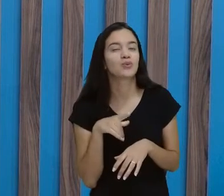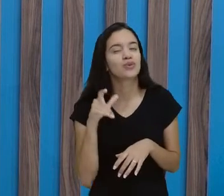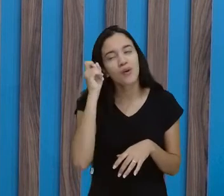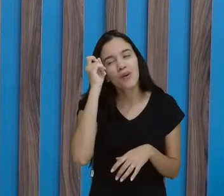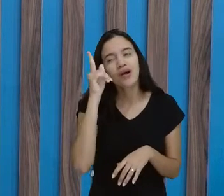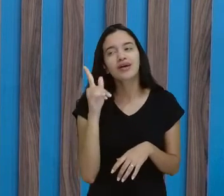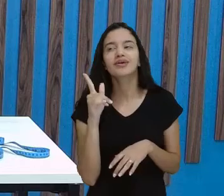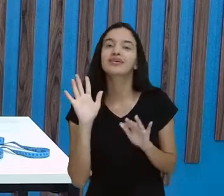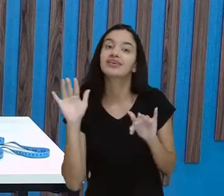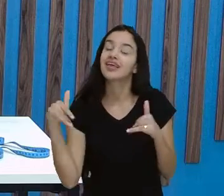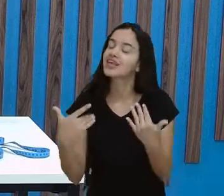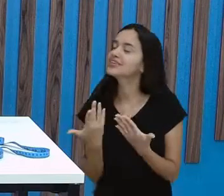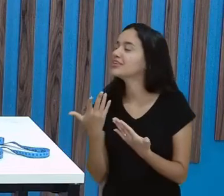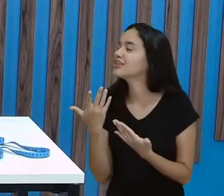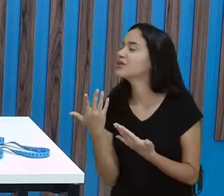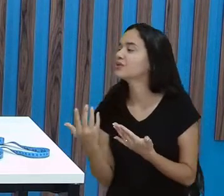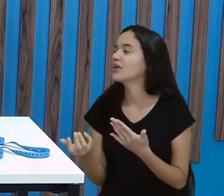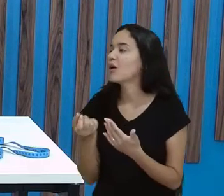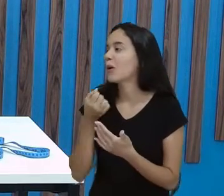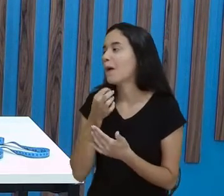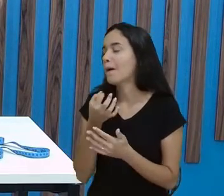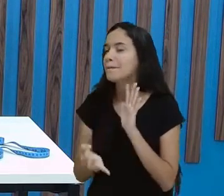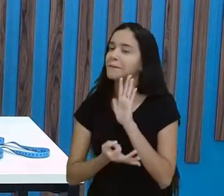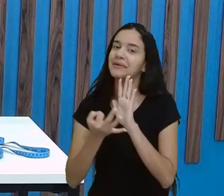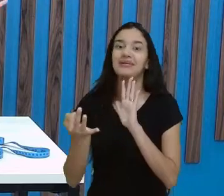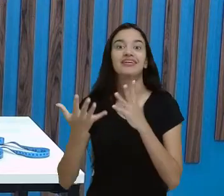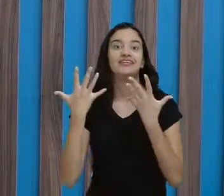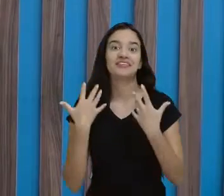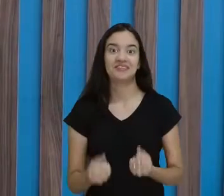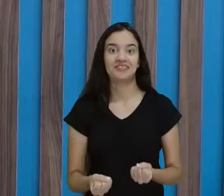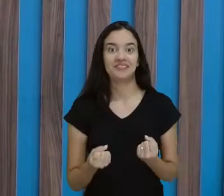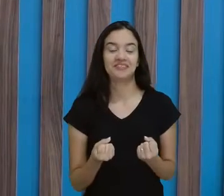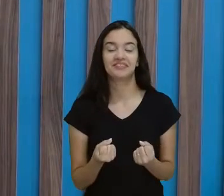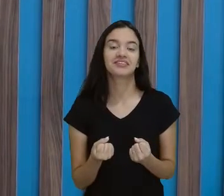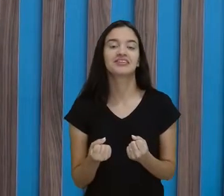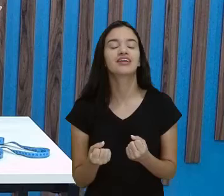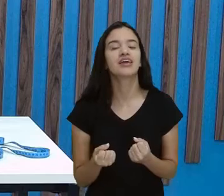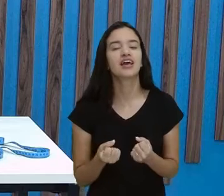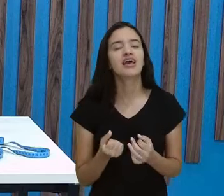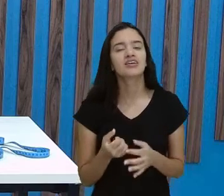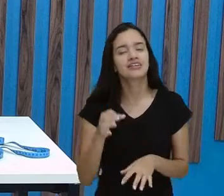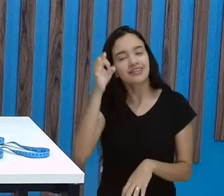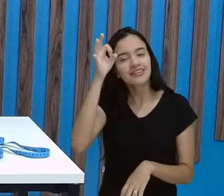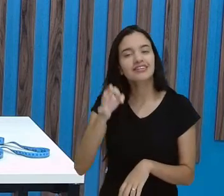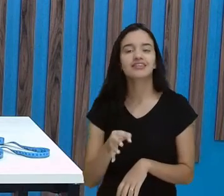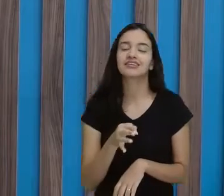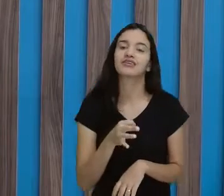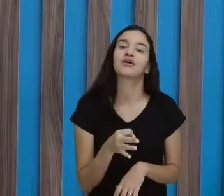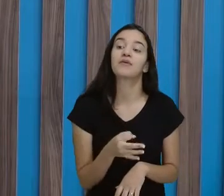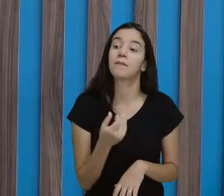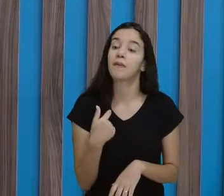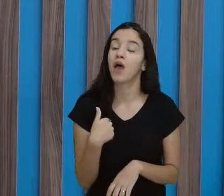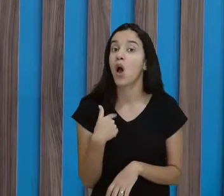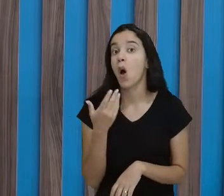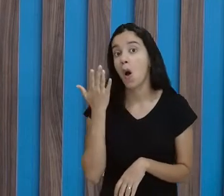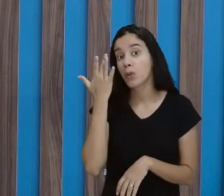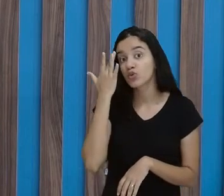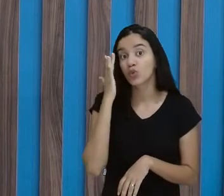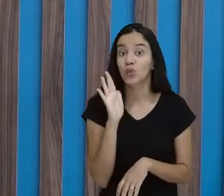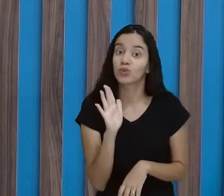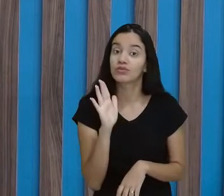viu? Então, dê aí o seu palpite, professora Mauricia. Vamos ver se você está estimando bem. Dê aí o seu palpite. Olha, não sei,